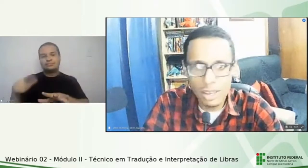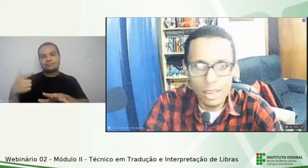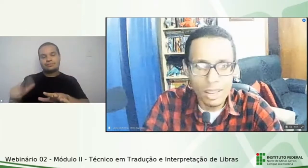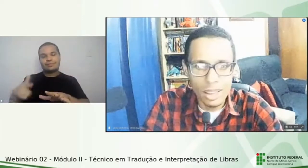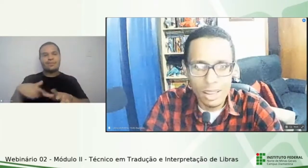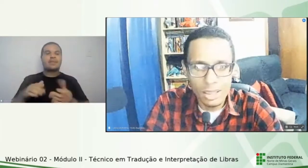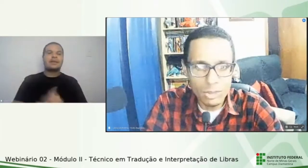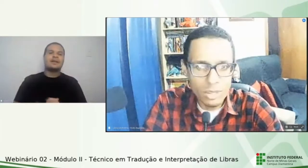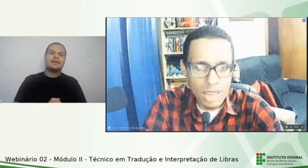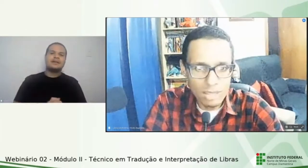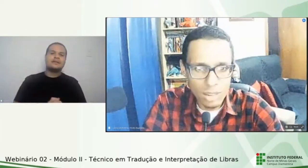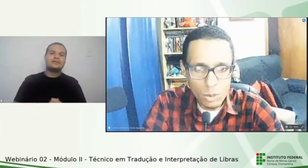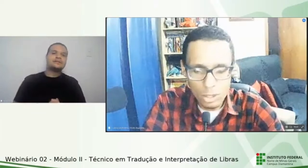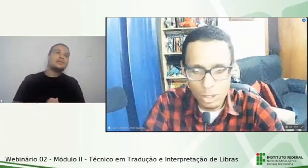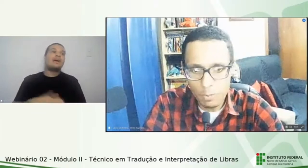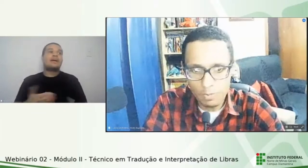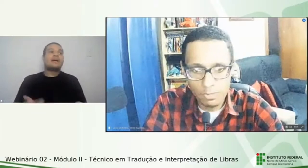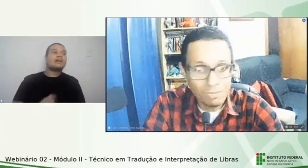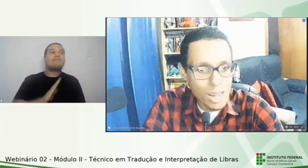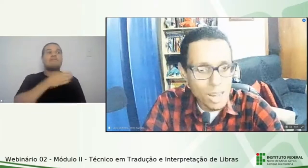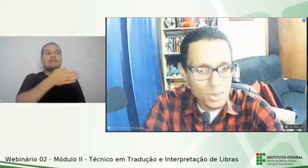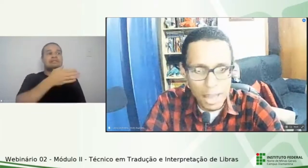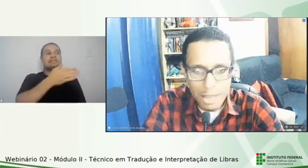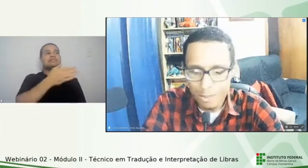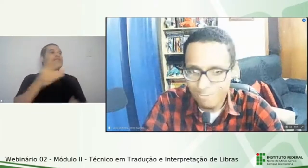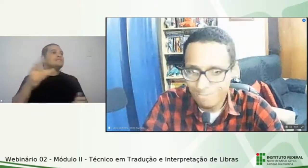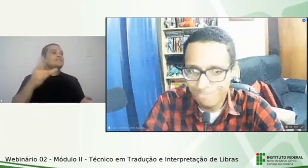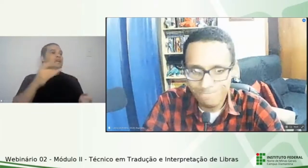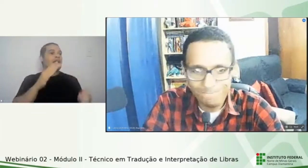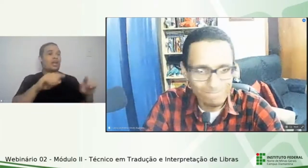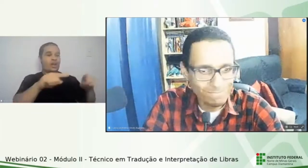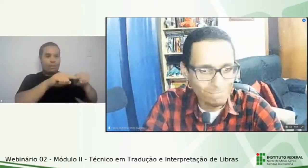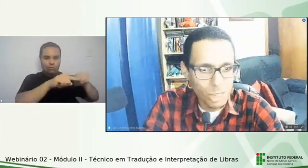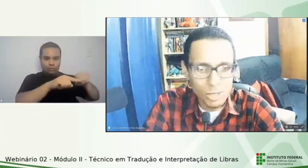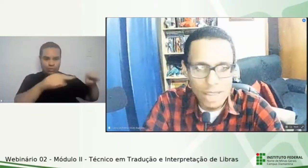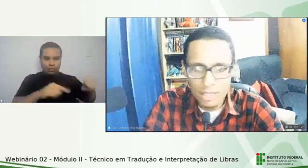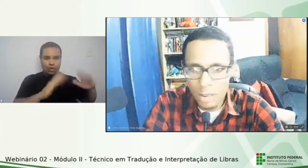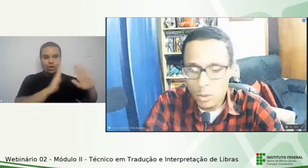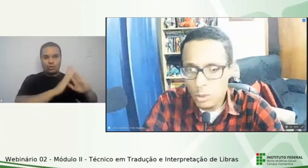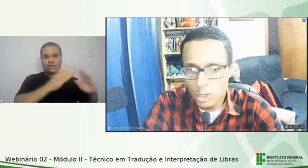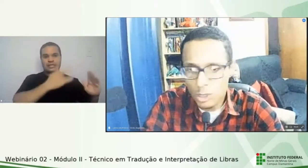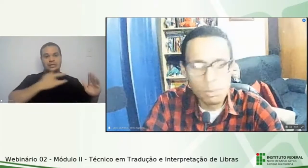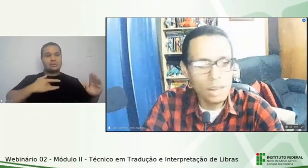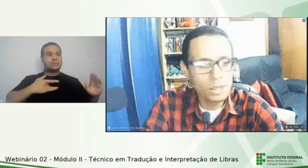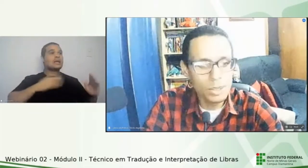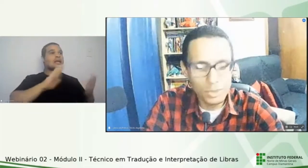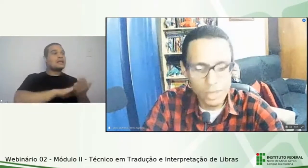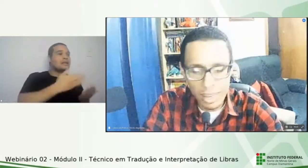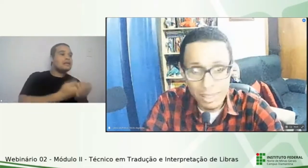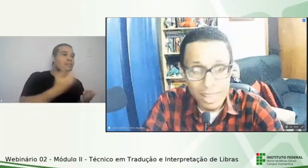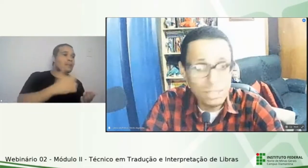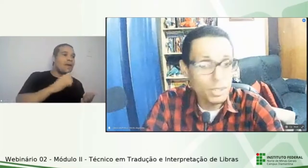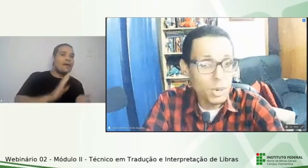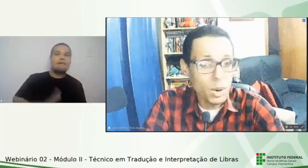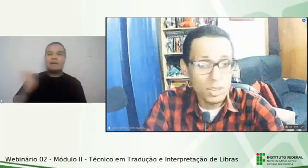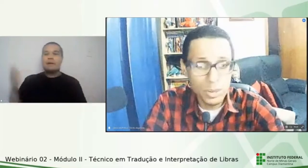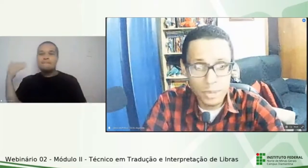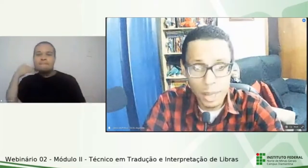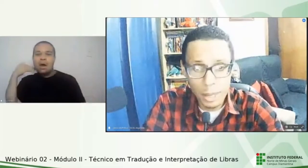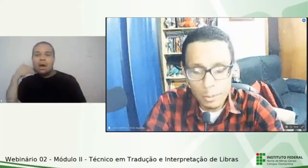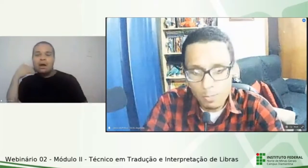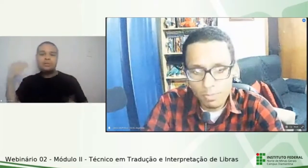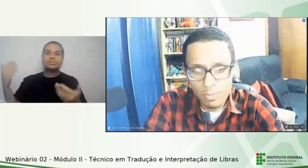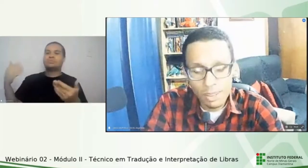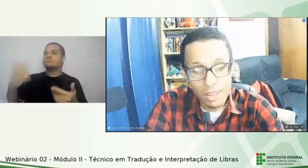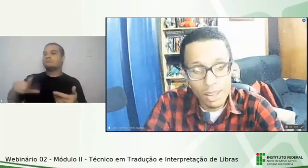né, nas unidades de saúde? Não tem. Na unidade de saúde, no banco não tem, nas escolas não